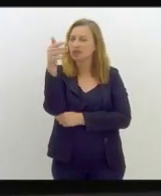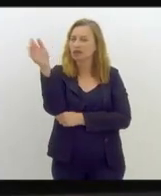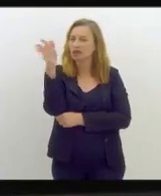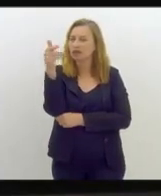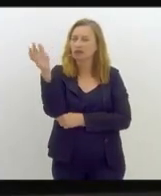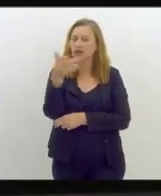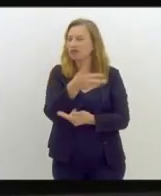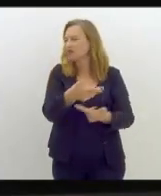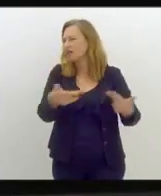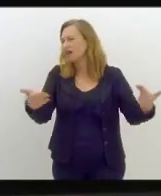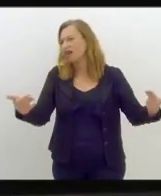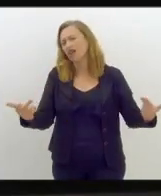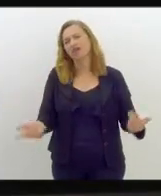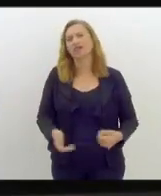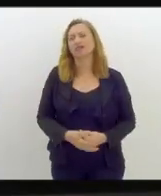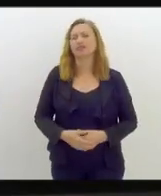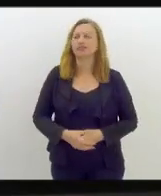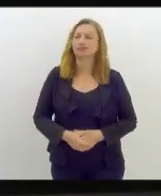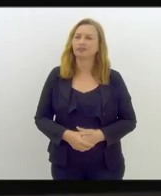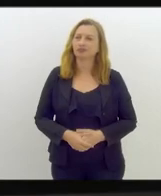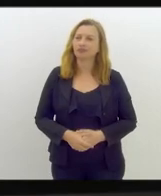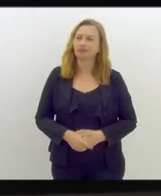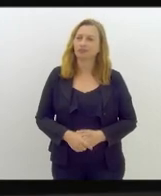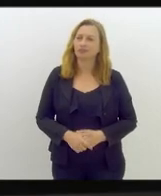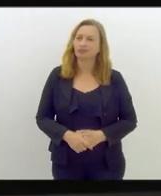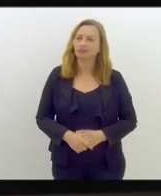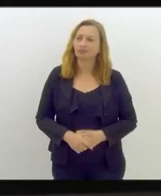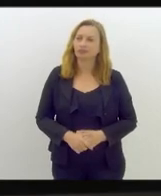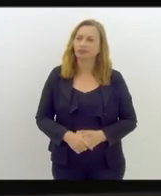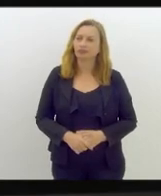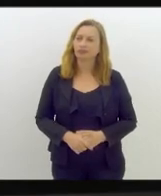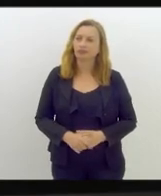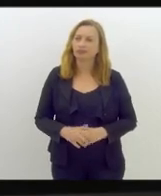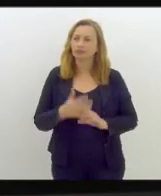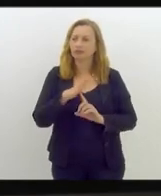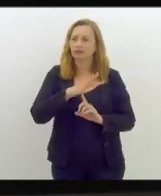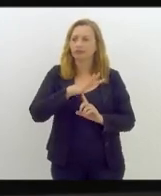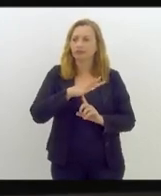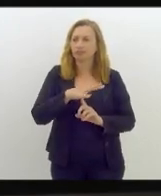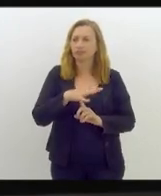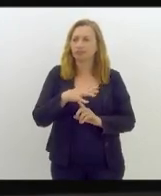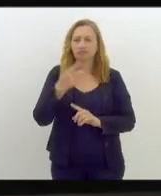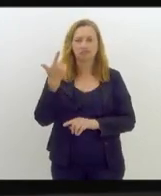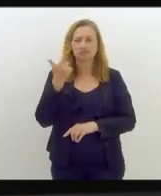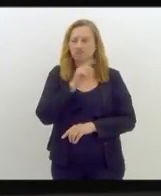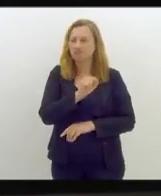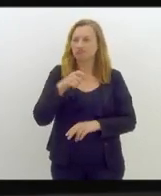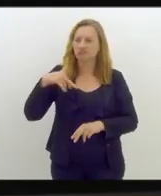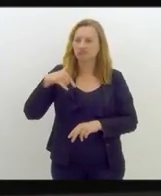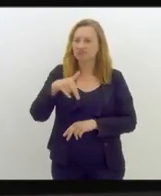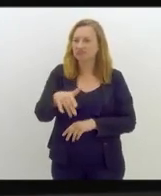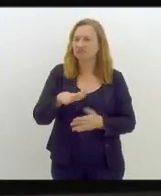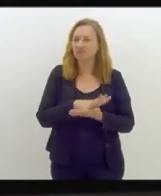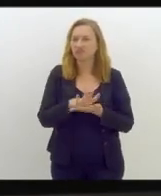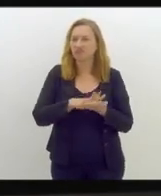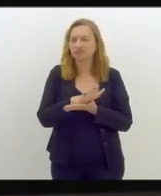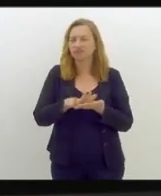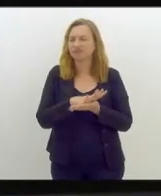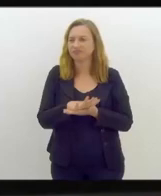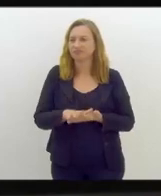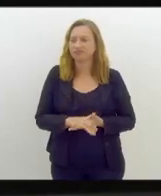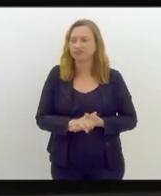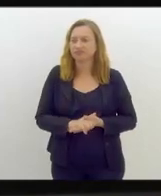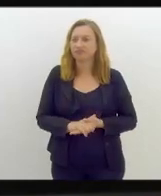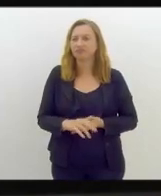Santa Cruz. Era muita briga de bandeira, deputada Marta Rocha. Na feira, o morador não conseguia nem passar.